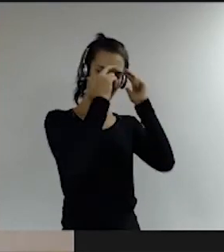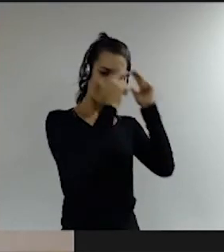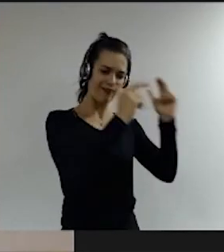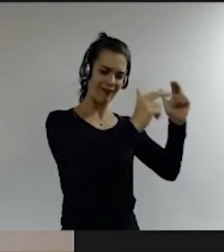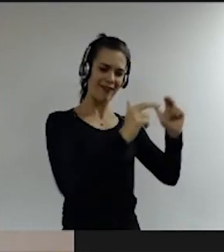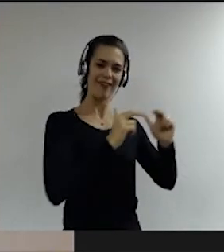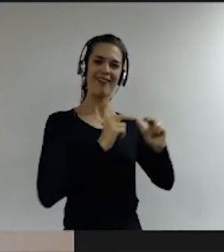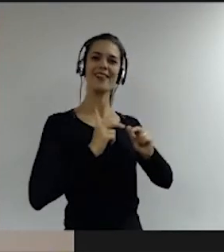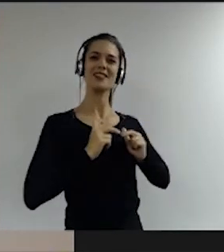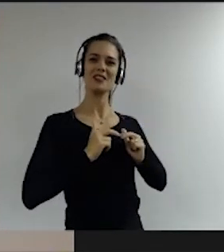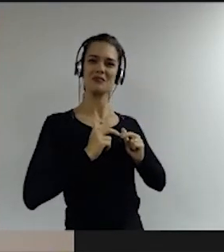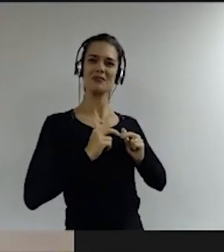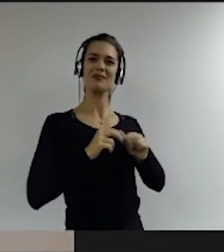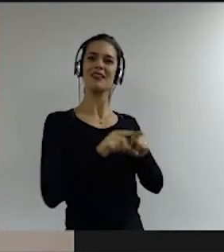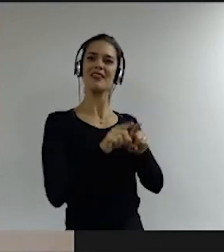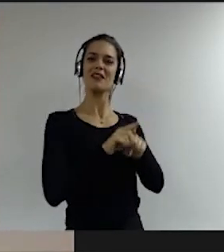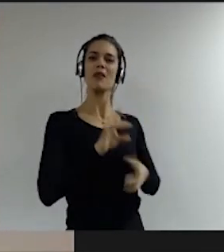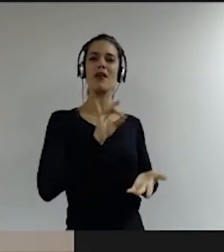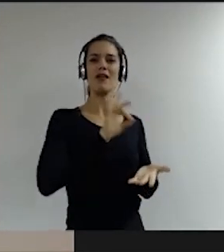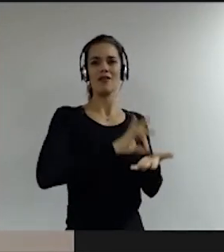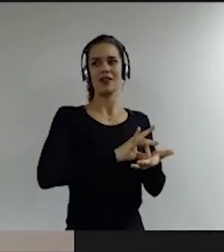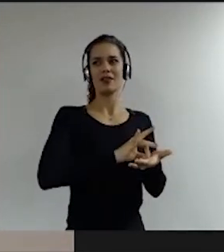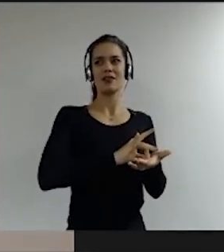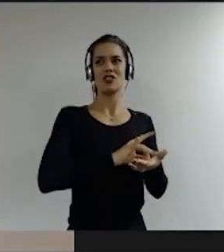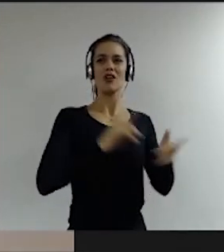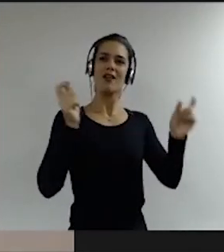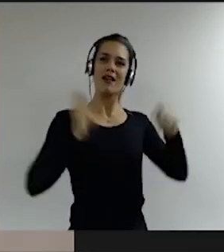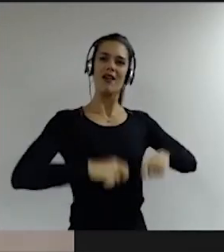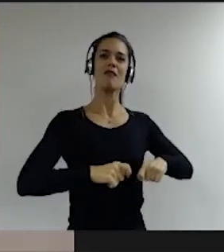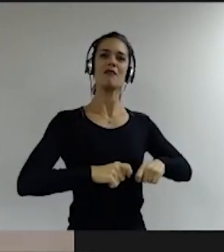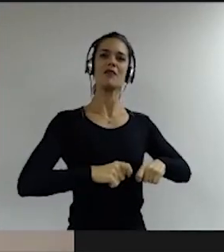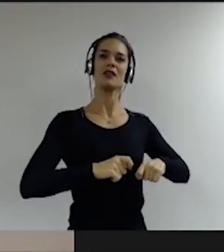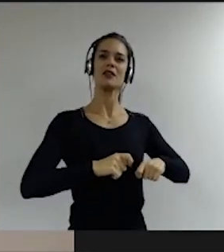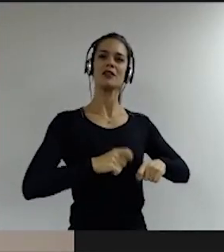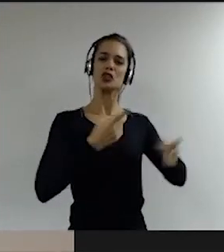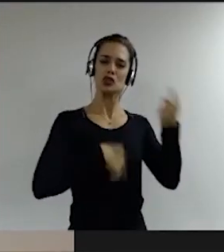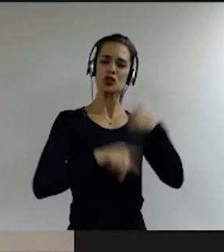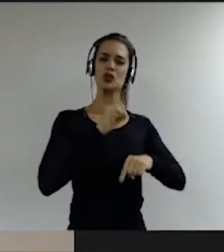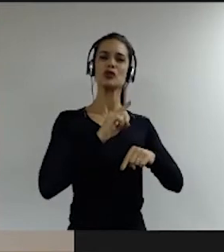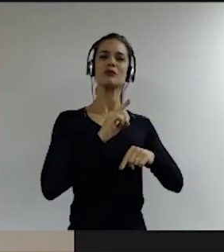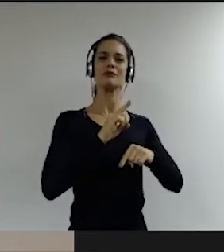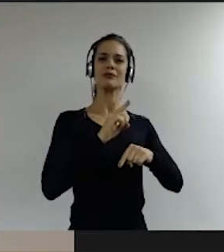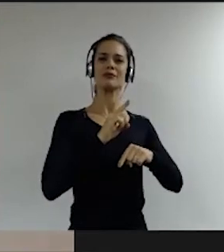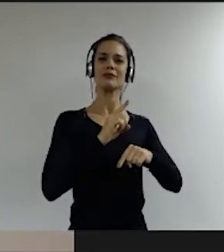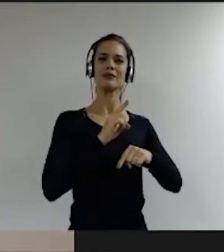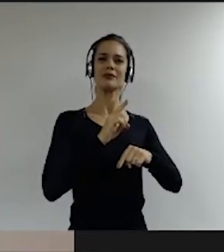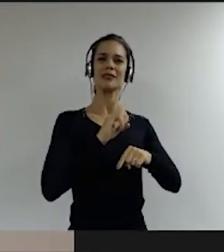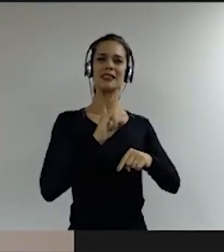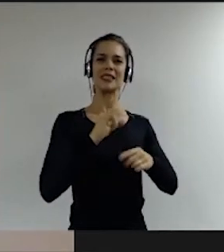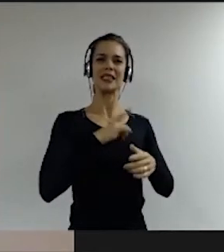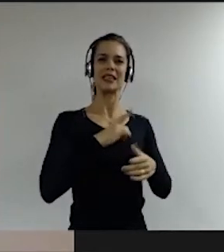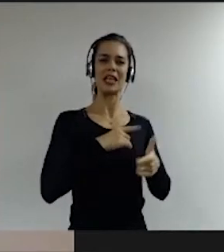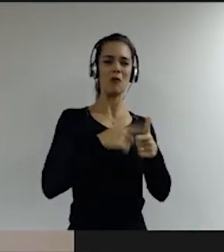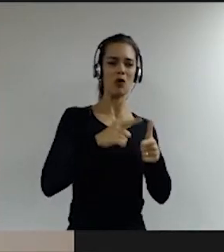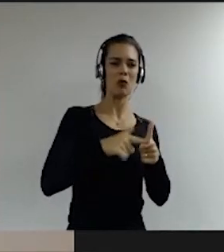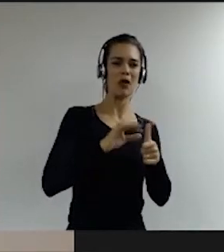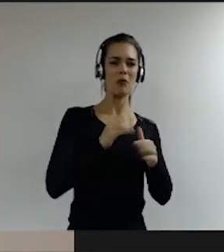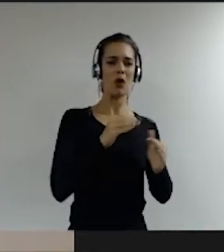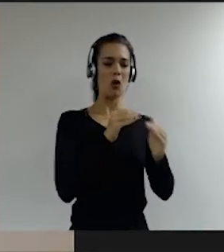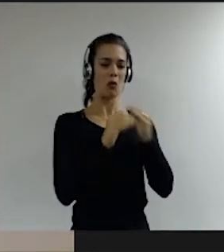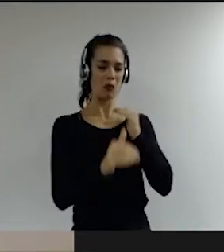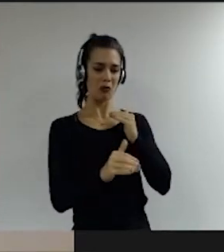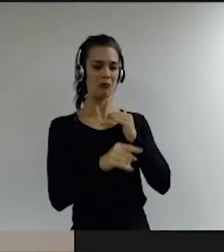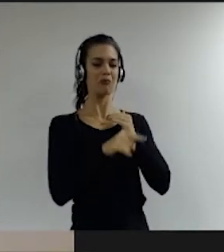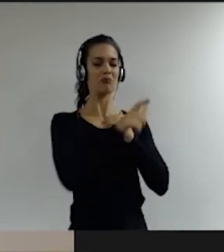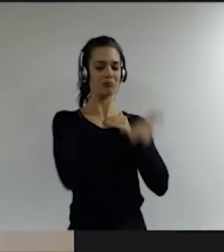há a franqueza, há a capacidade de superar divergências. É claro, ministro, que nós sabemos que